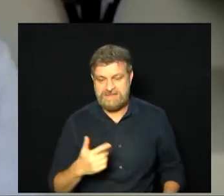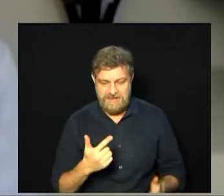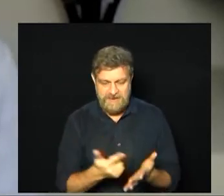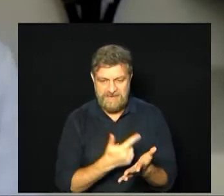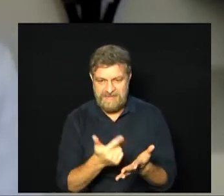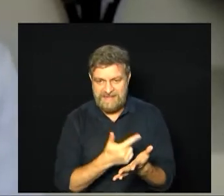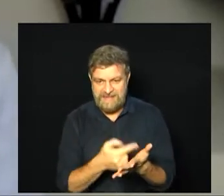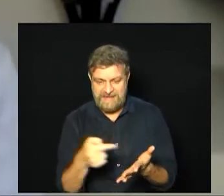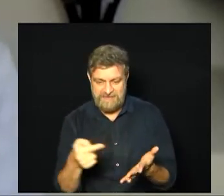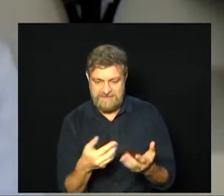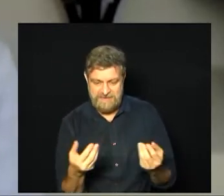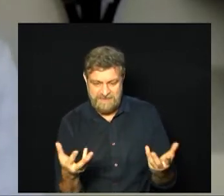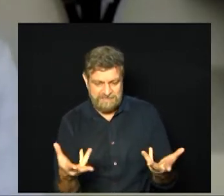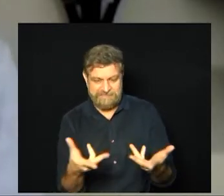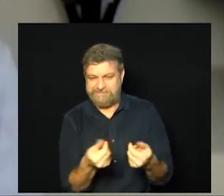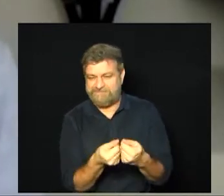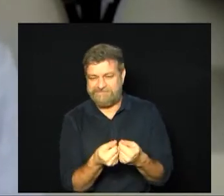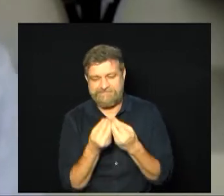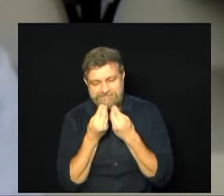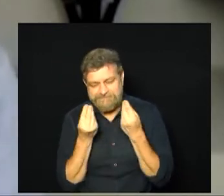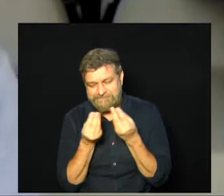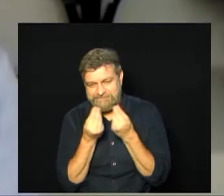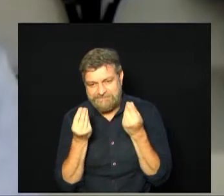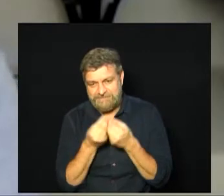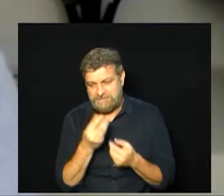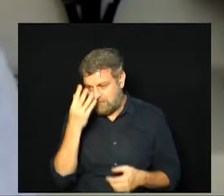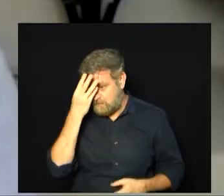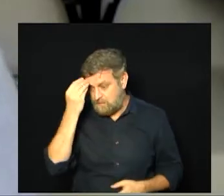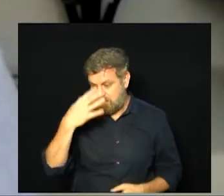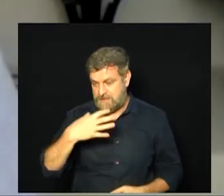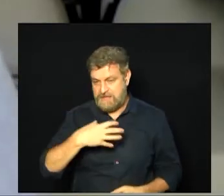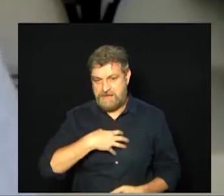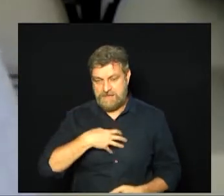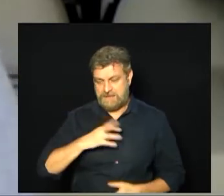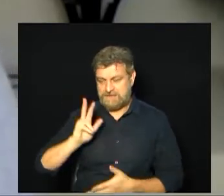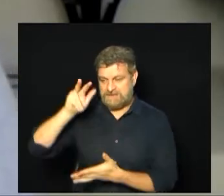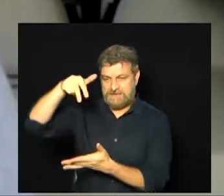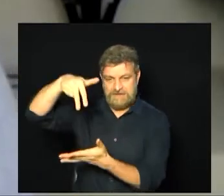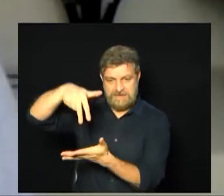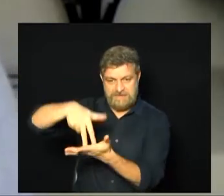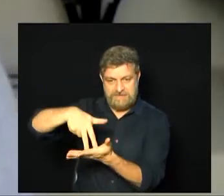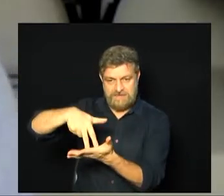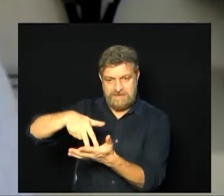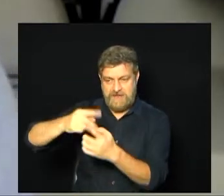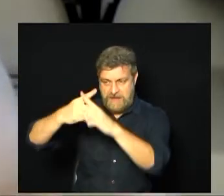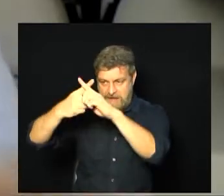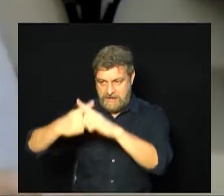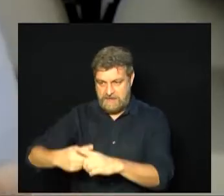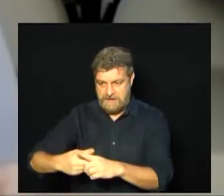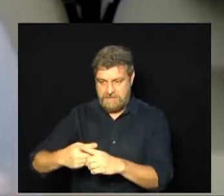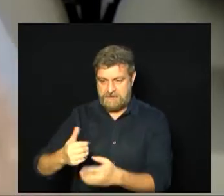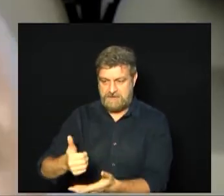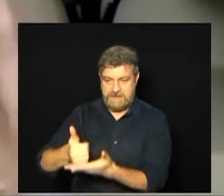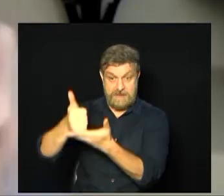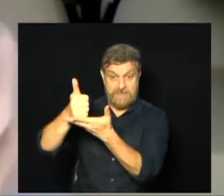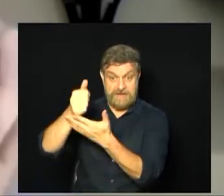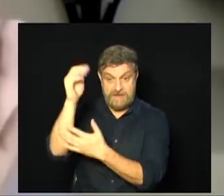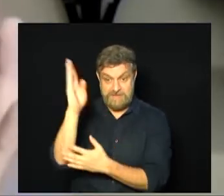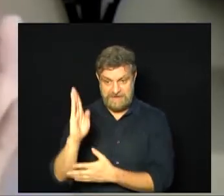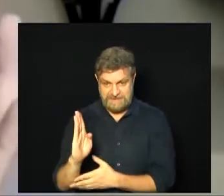é deliciosa essa história, que ele foi para a Bahia, aí já era um jogo de campeonato da Taça Brasil, ele